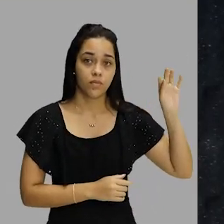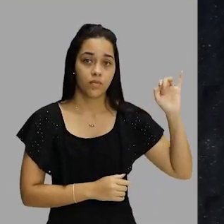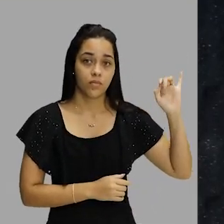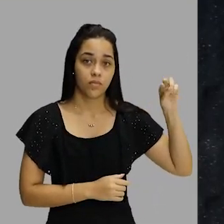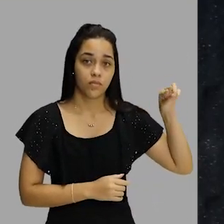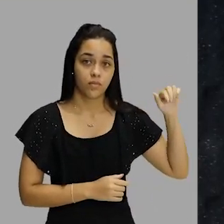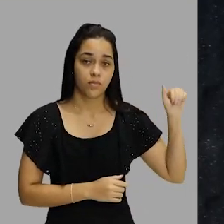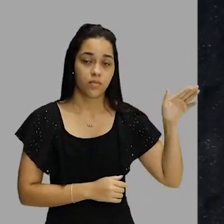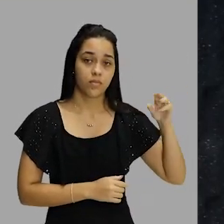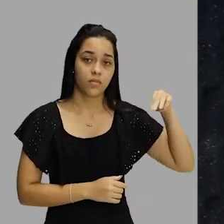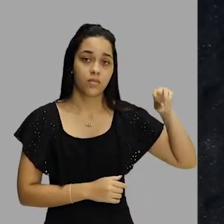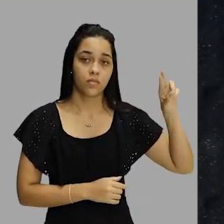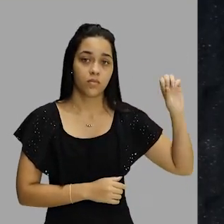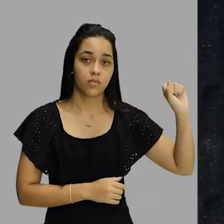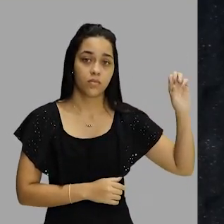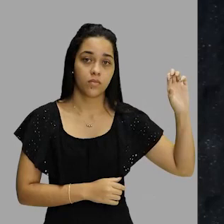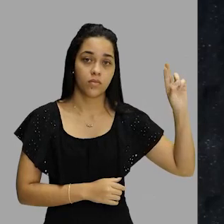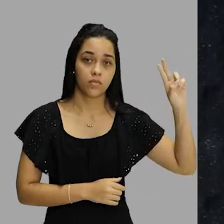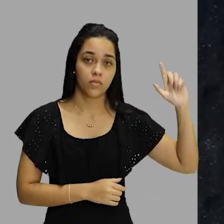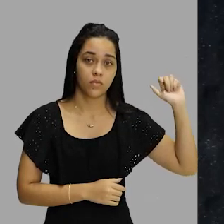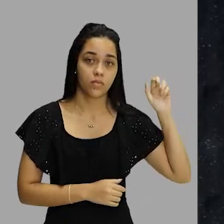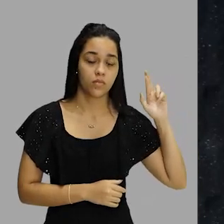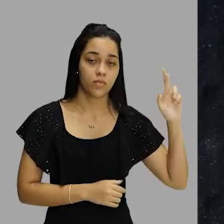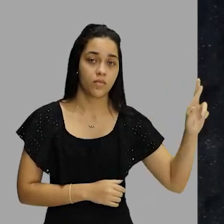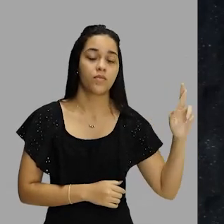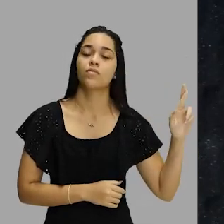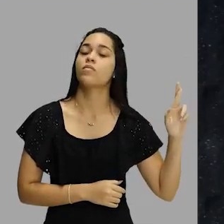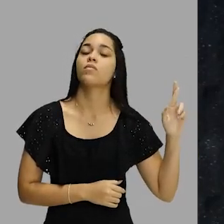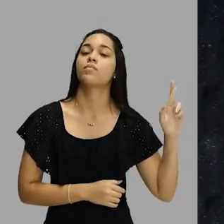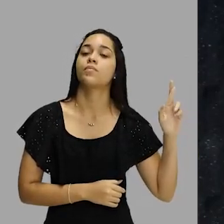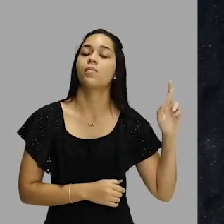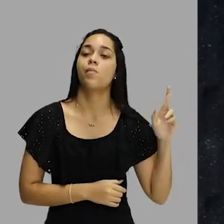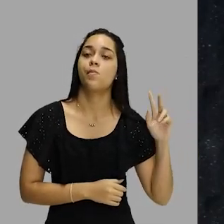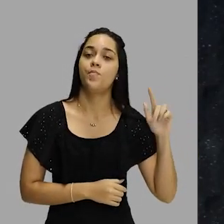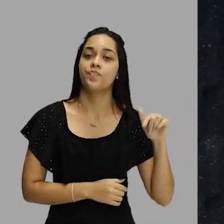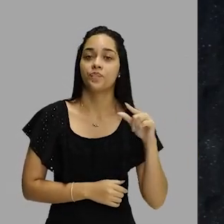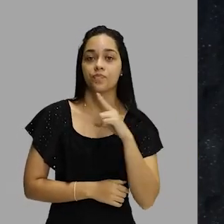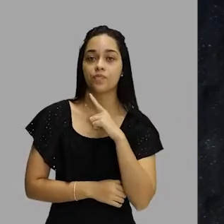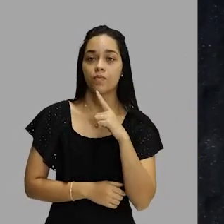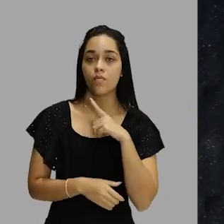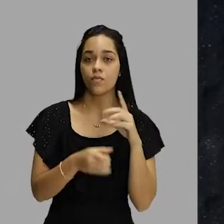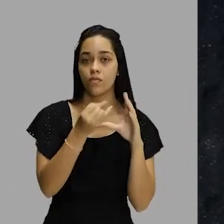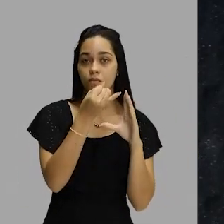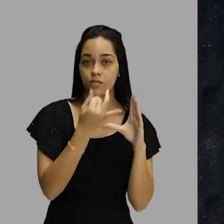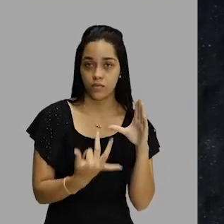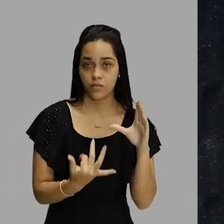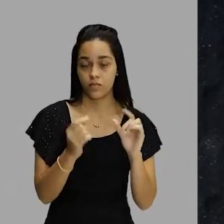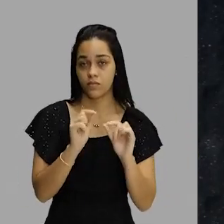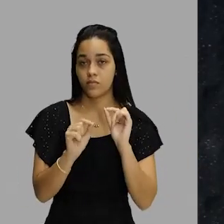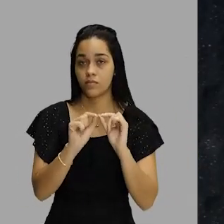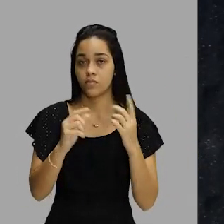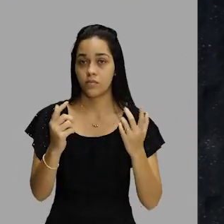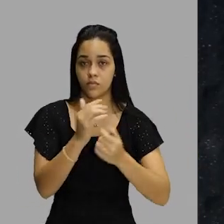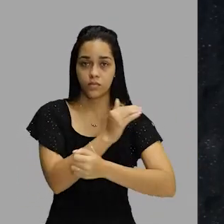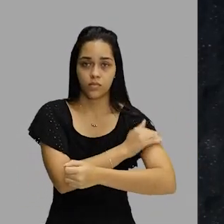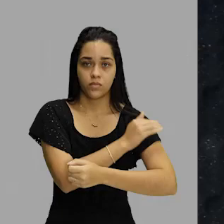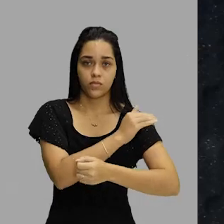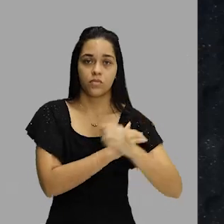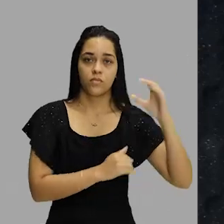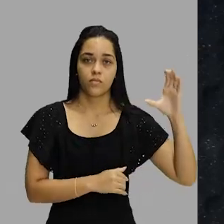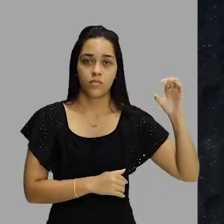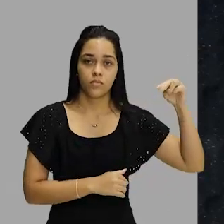tipo de tecido muscular estriado esquelético, é ele que tem essa característica de uma contração rápida